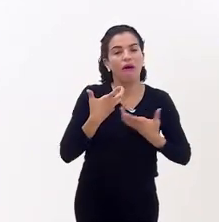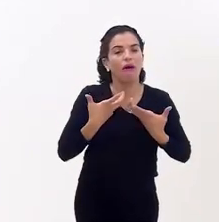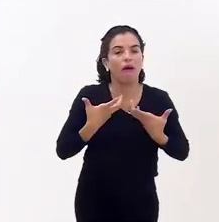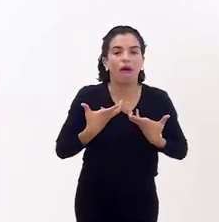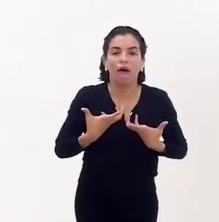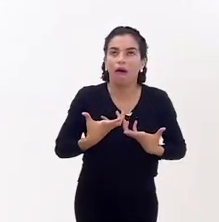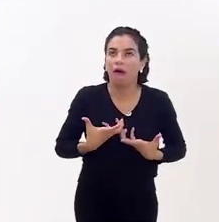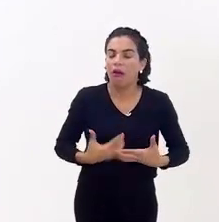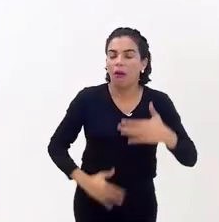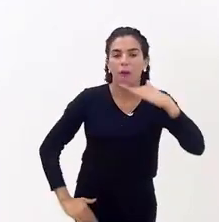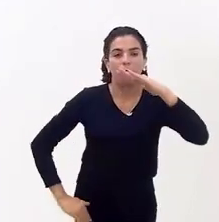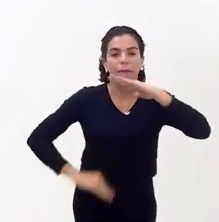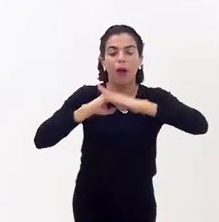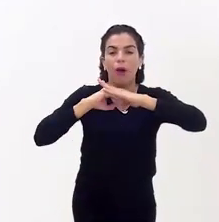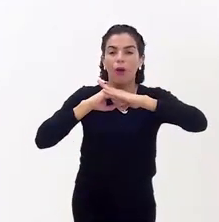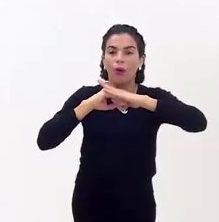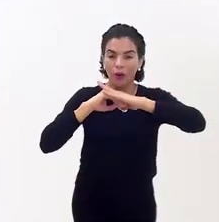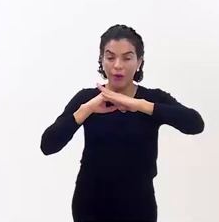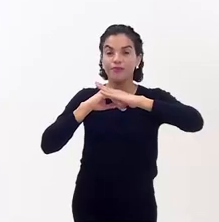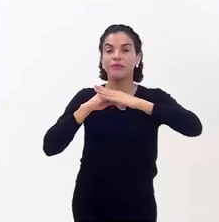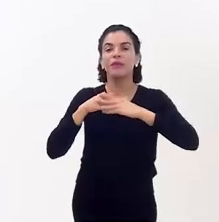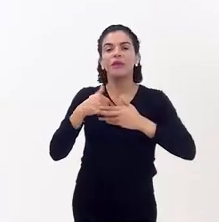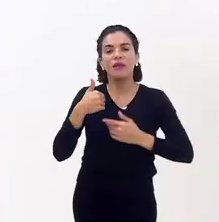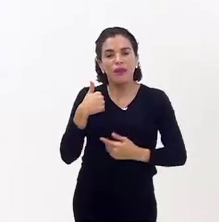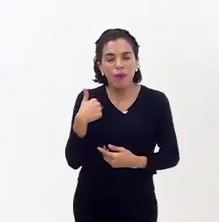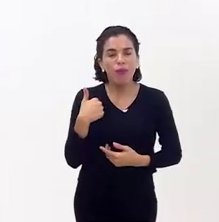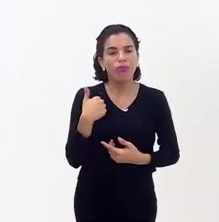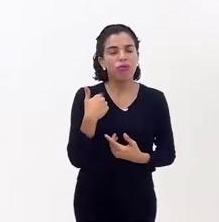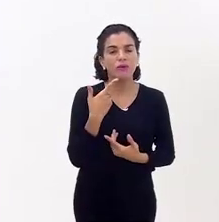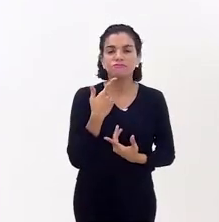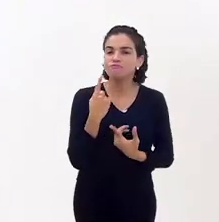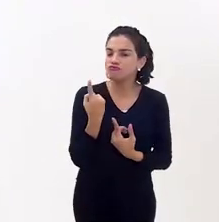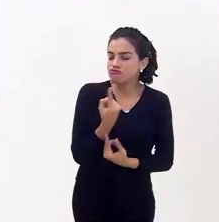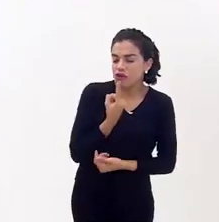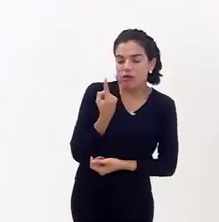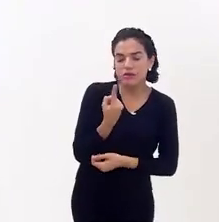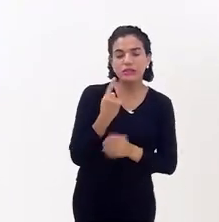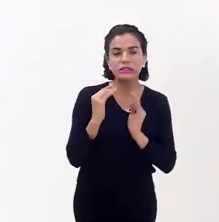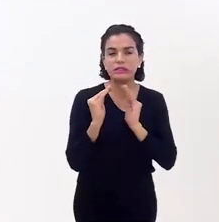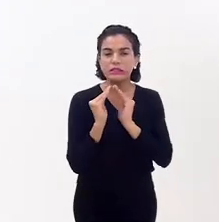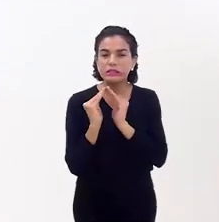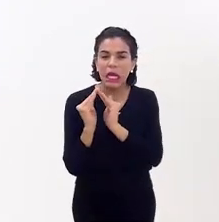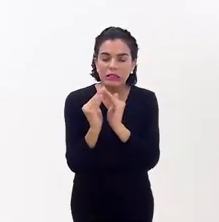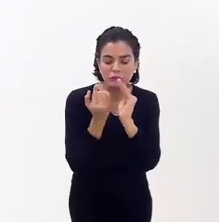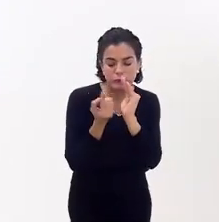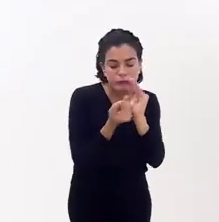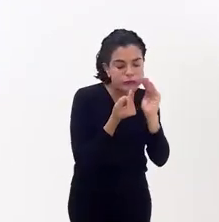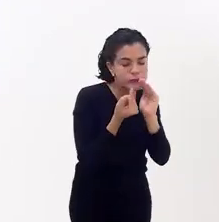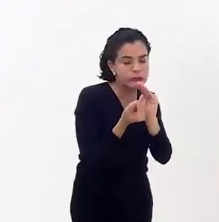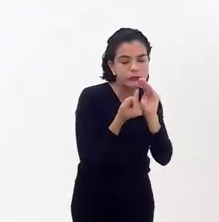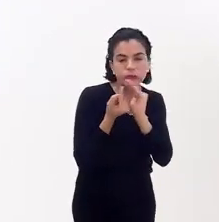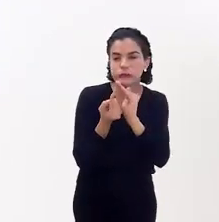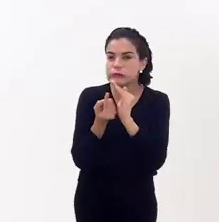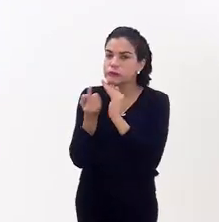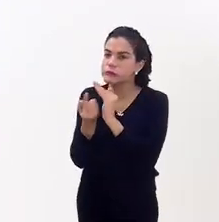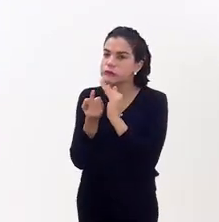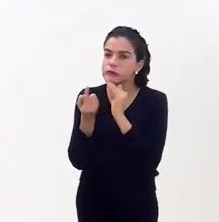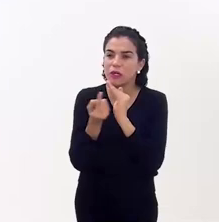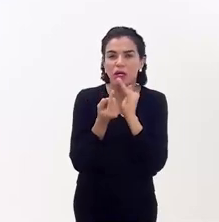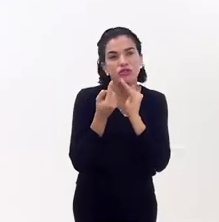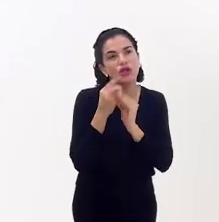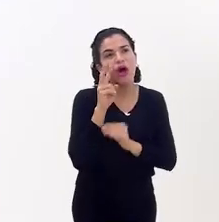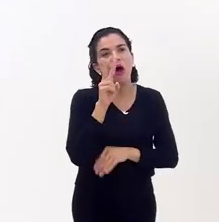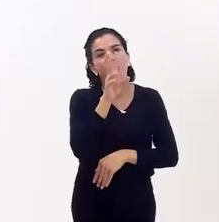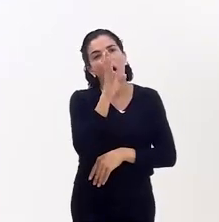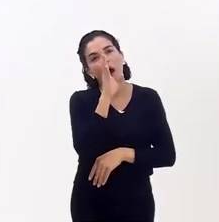muito cansada, esgotada de tudo, e eu fiquei sozinha em casa e